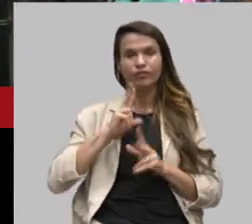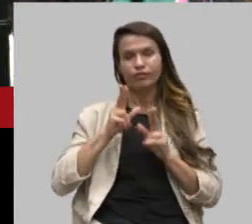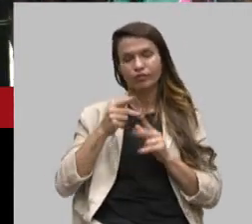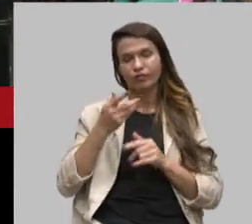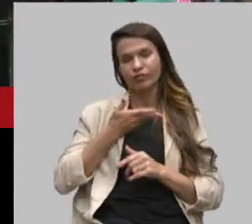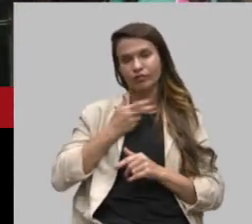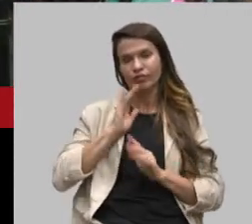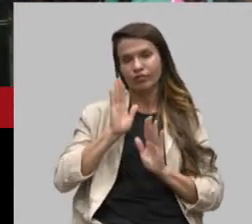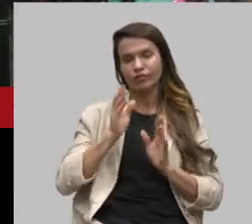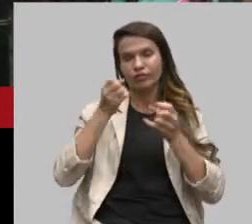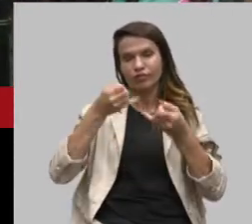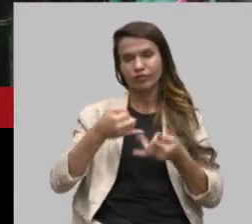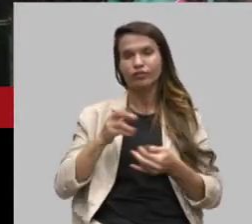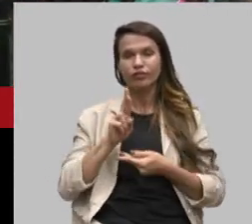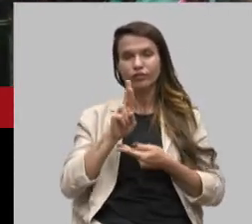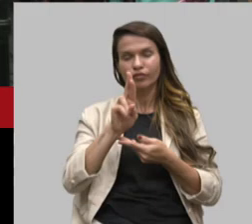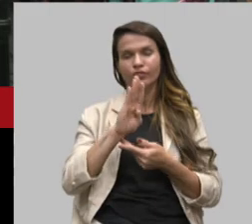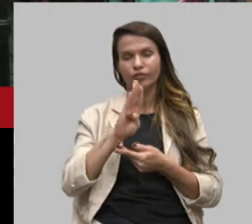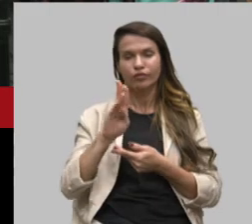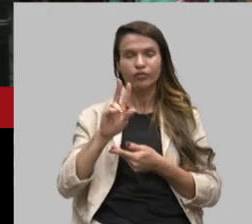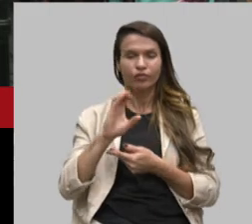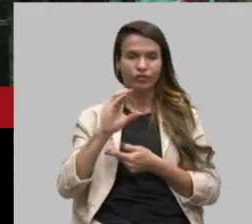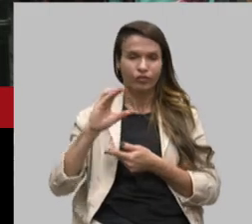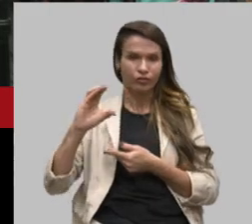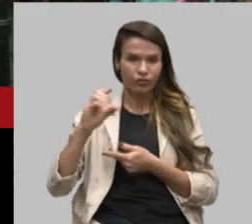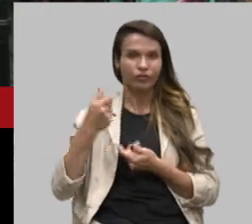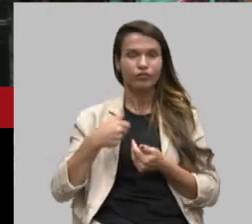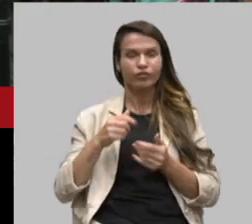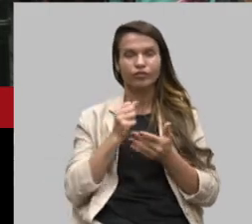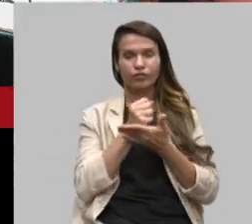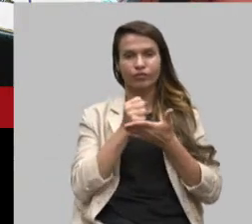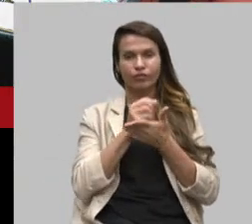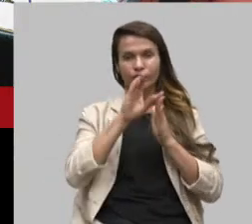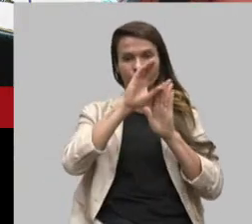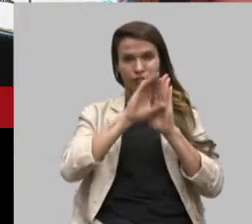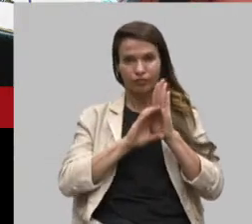bncc a nossa base Nacional comum curricular Muito